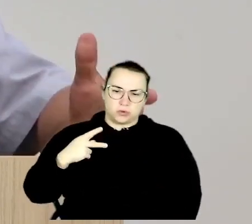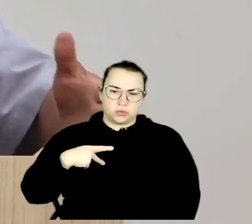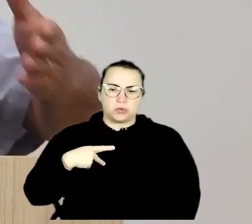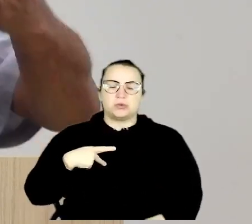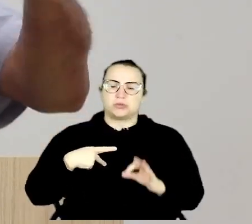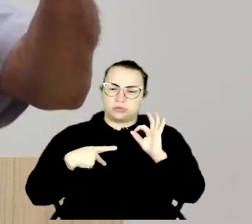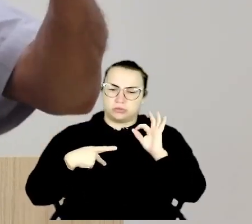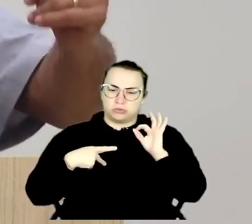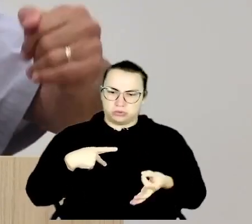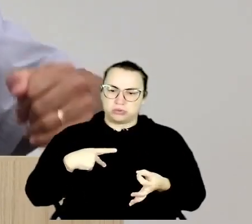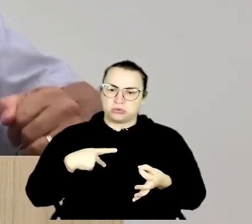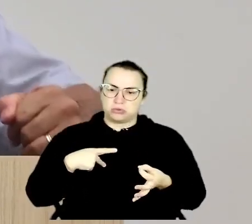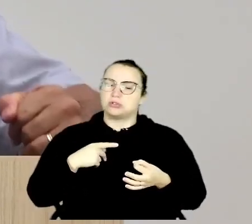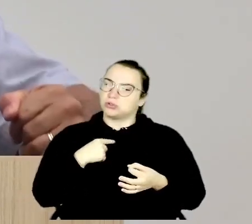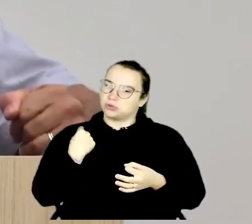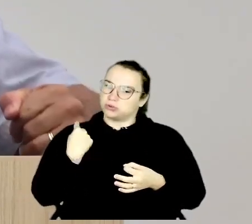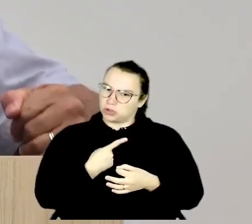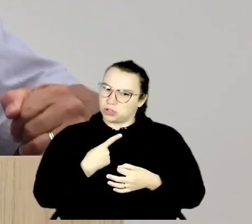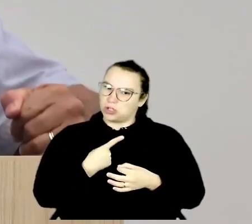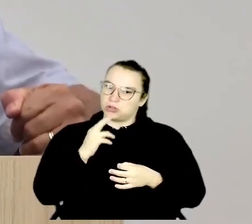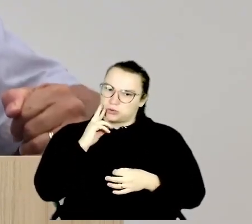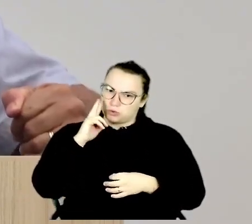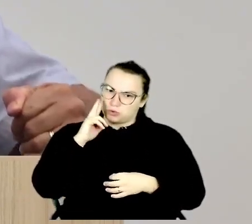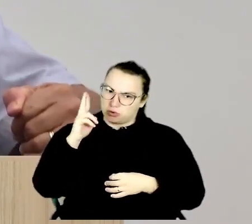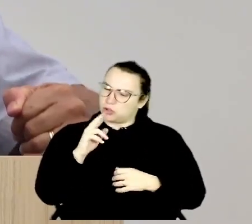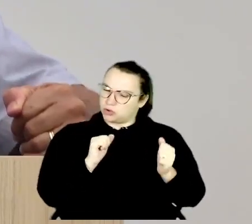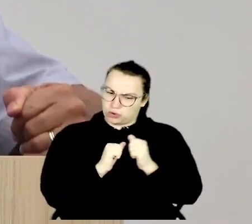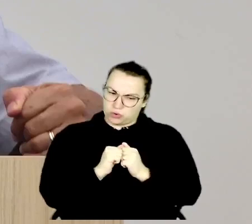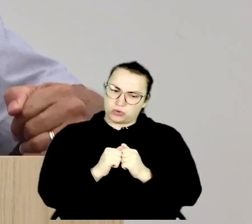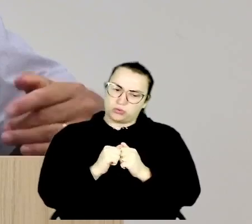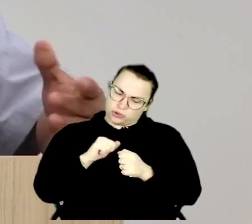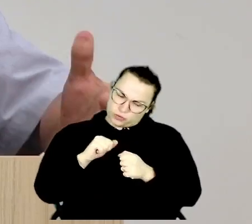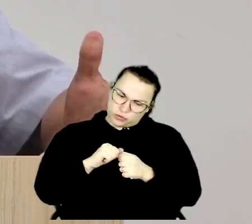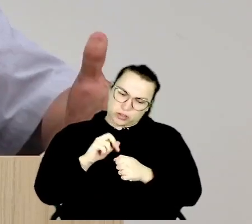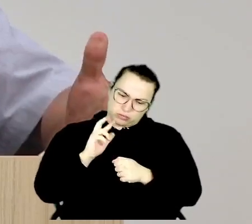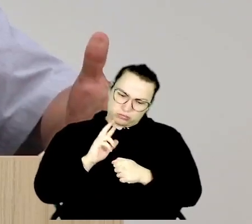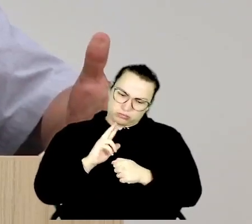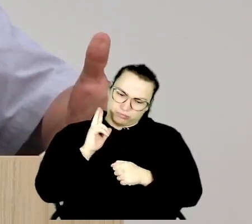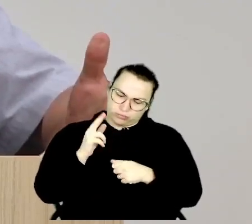fizemos a nossa parte, inclusive o senhor estava junto, né? E também,